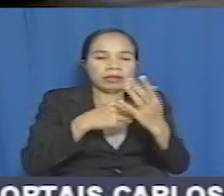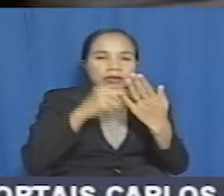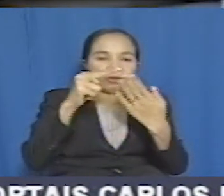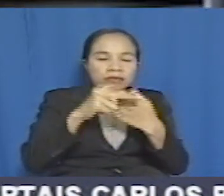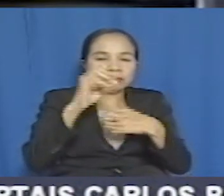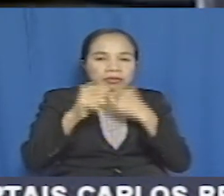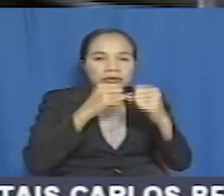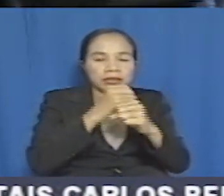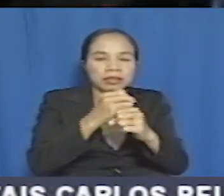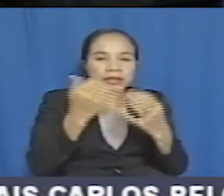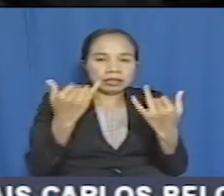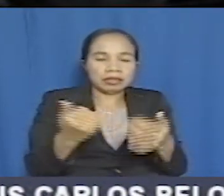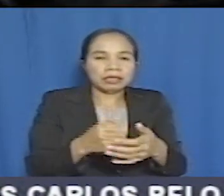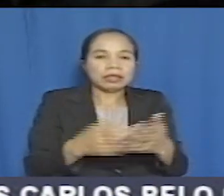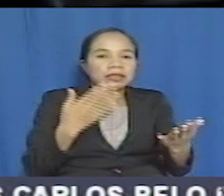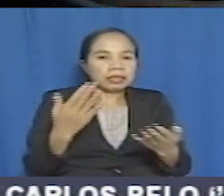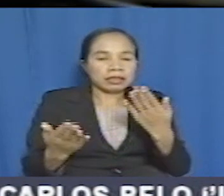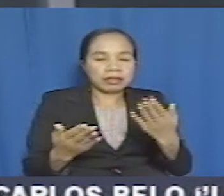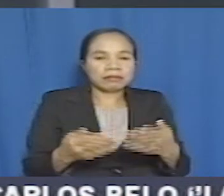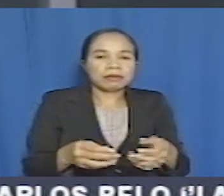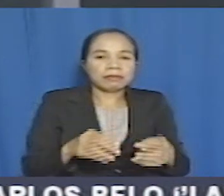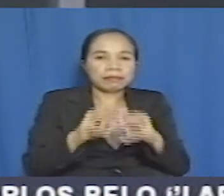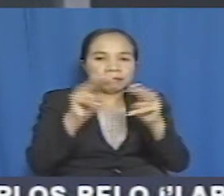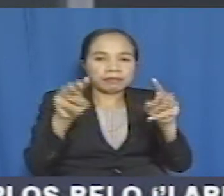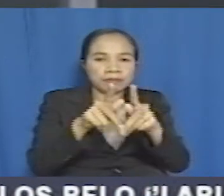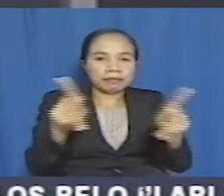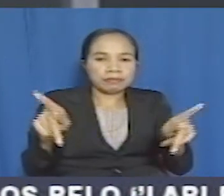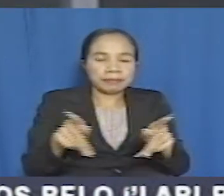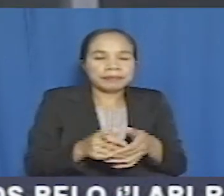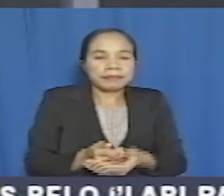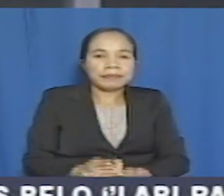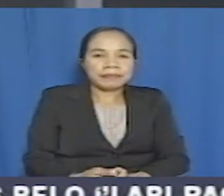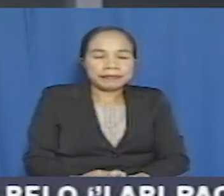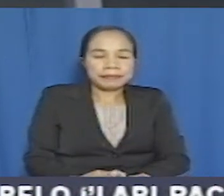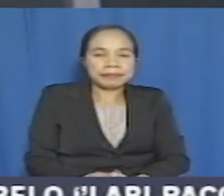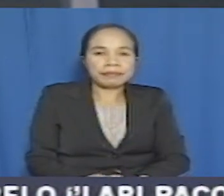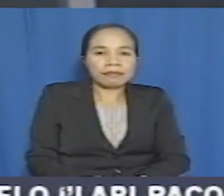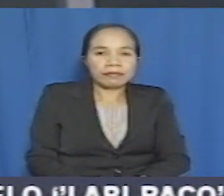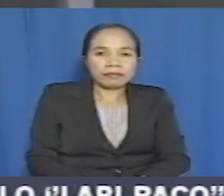no garante ne kualidade di diak ba publiku. Manuel Alves Elvira de Carvalho, ba RTTL.